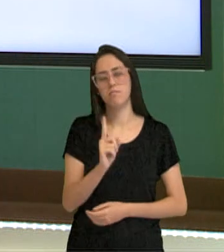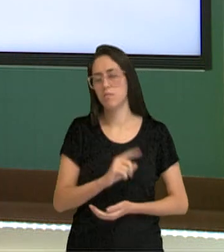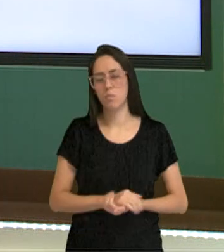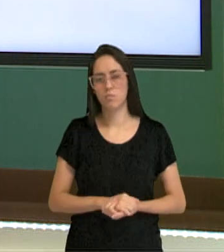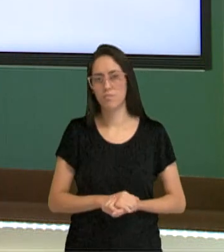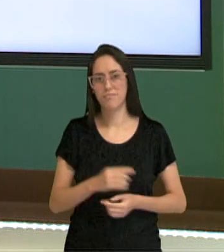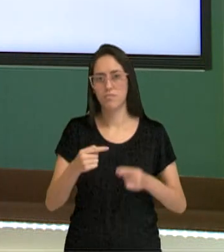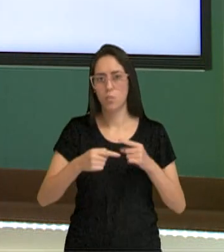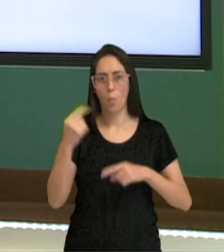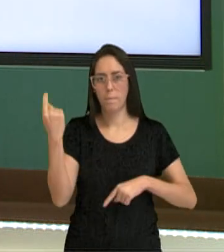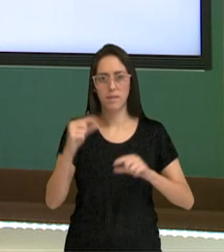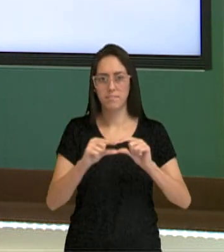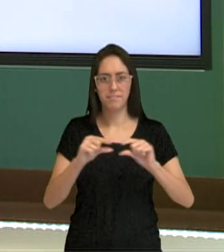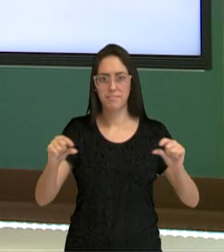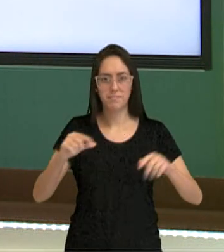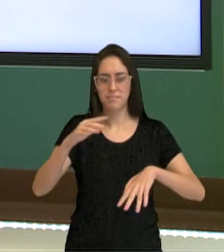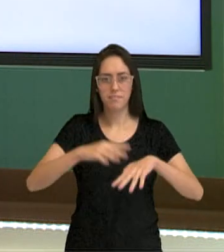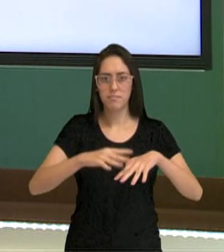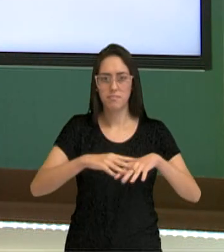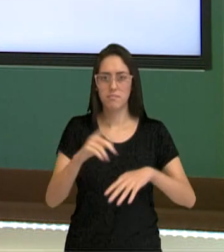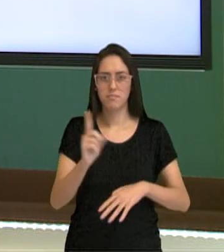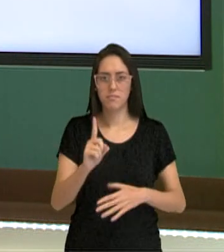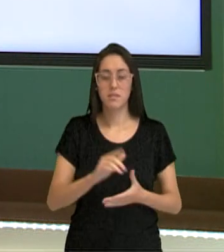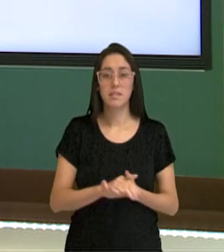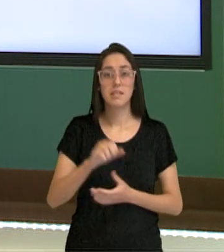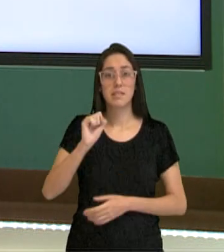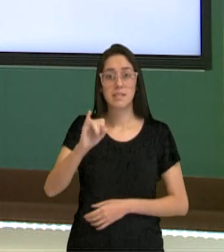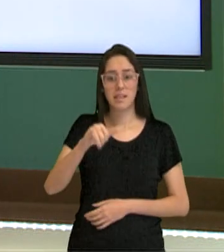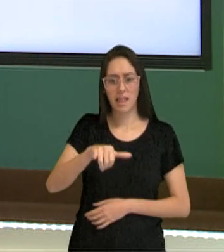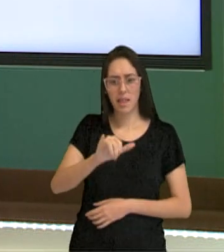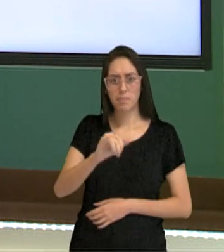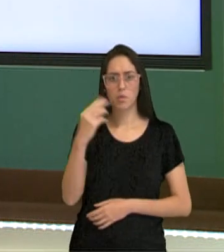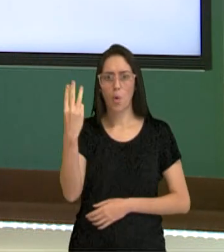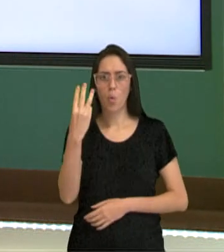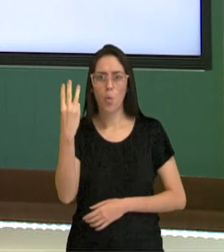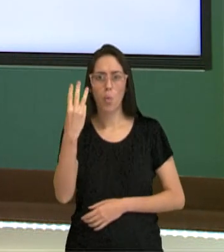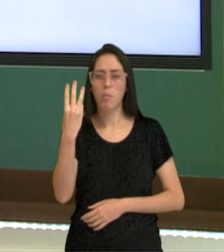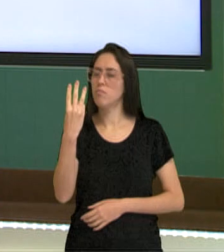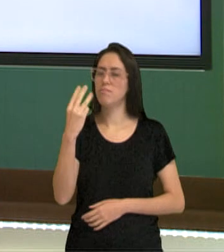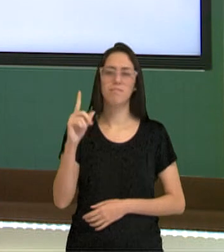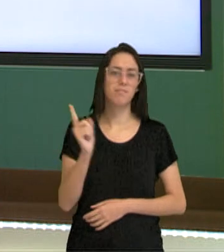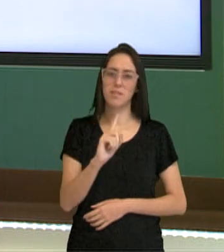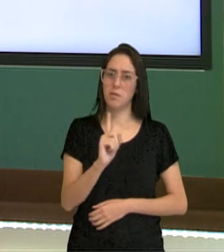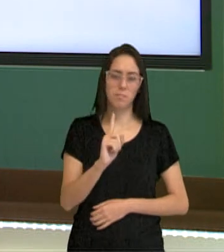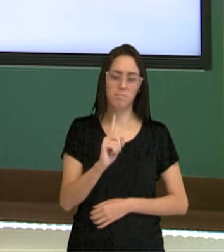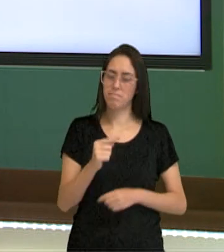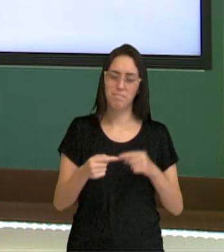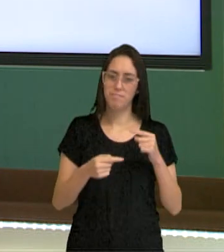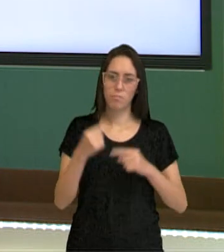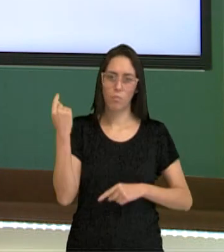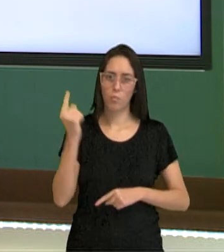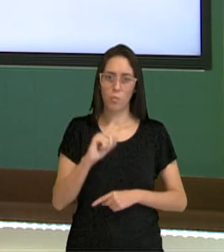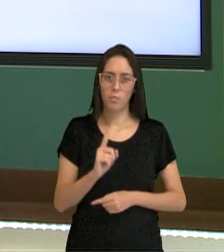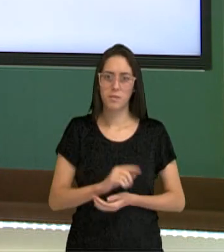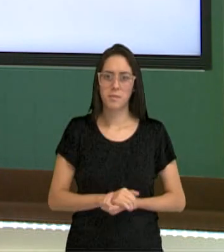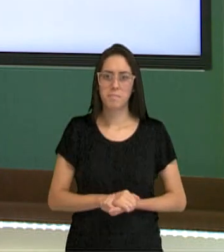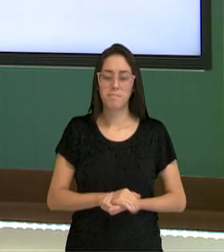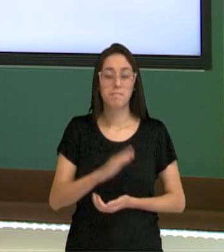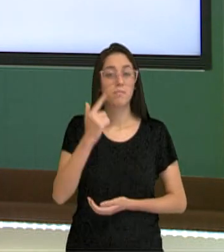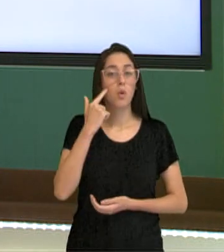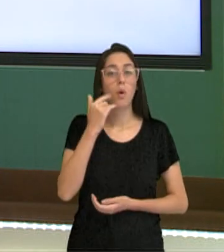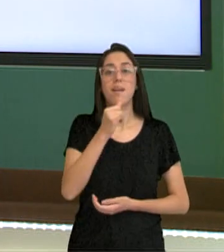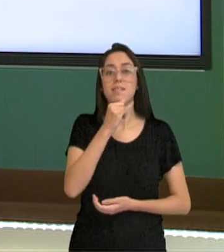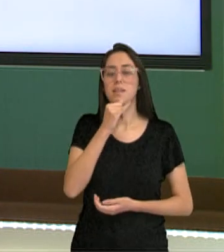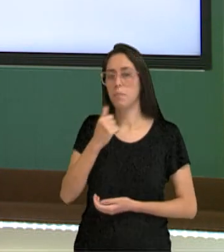grau. Se aparecer um y ao cubo, não é equação do primeiro grau, tá bom? Olha exemplos aqui,